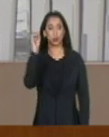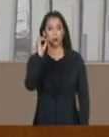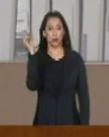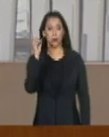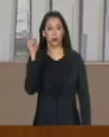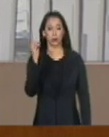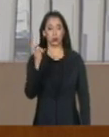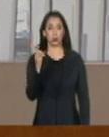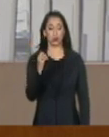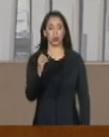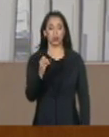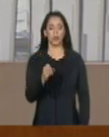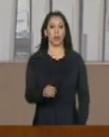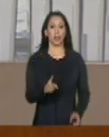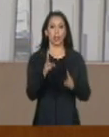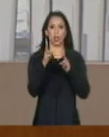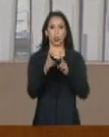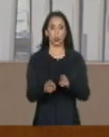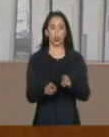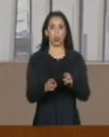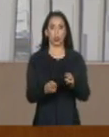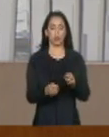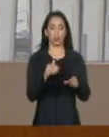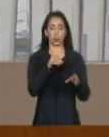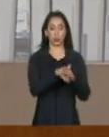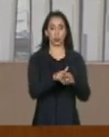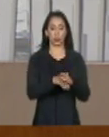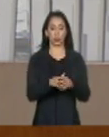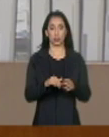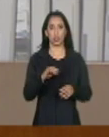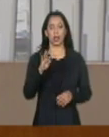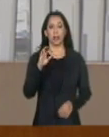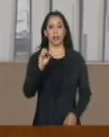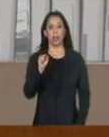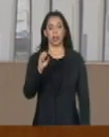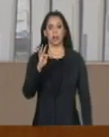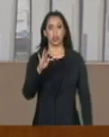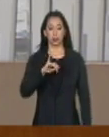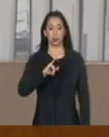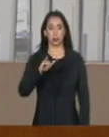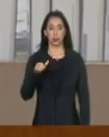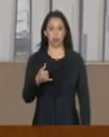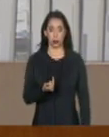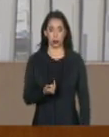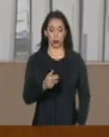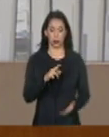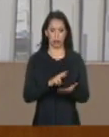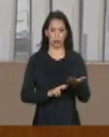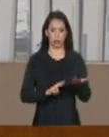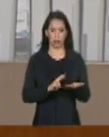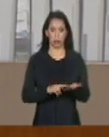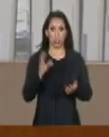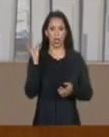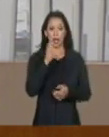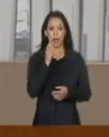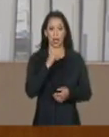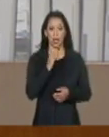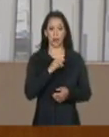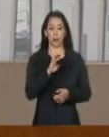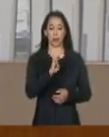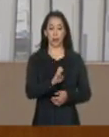ia a júri ou não. E aí veio o STJ, relator ministro Rogério Schietti, que rapidamente julgou, agora está em embargo de